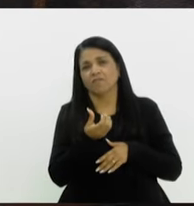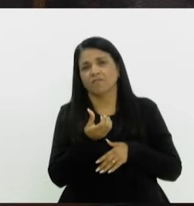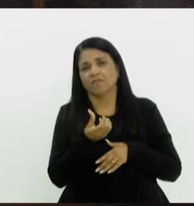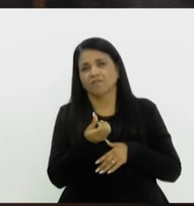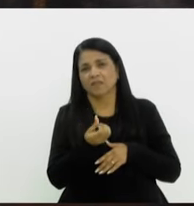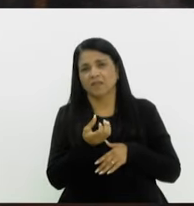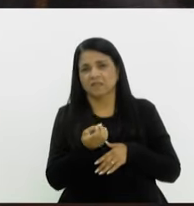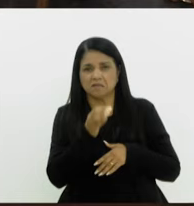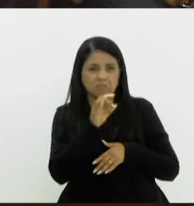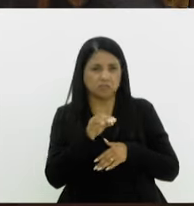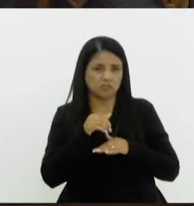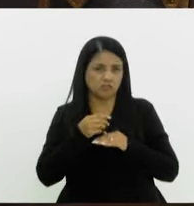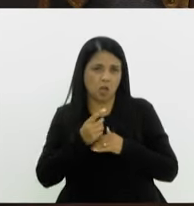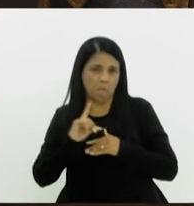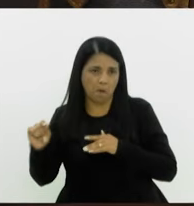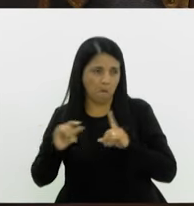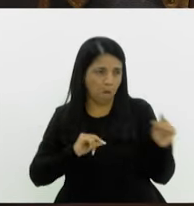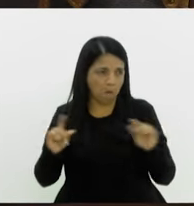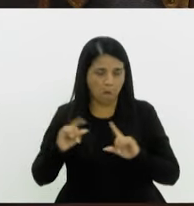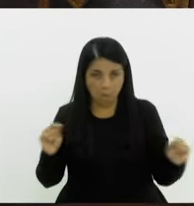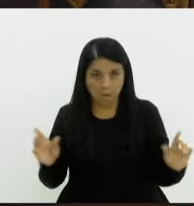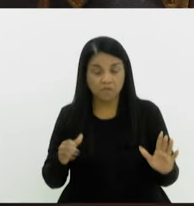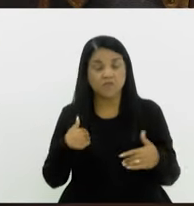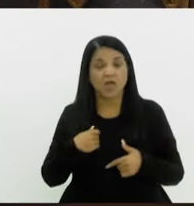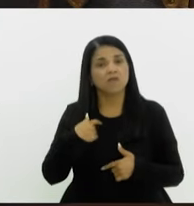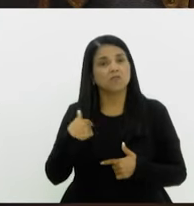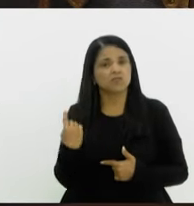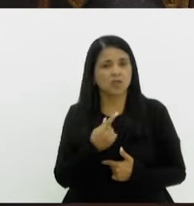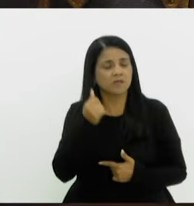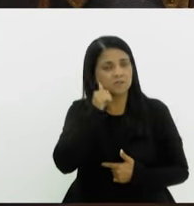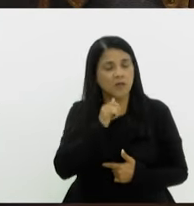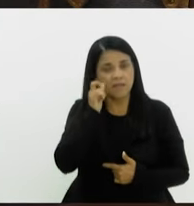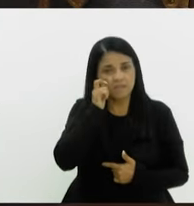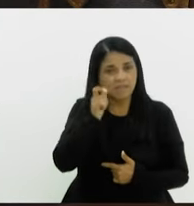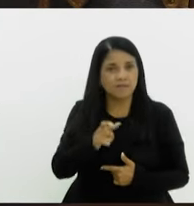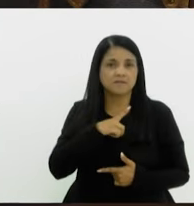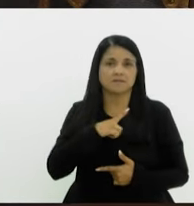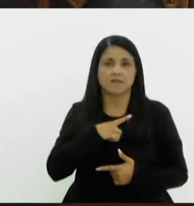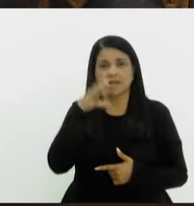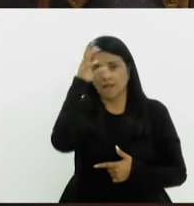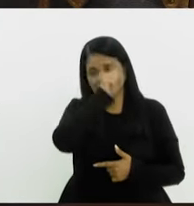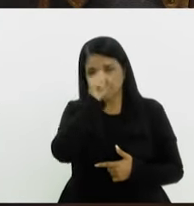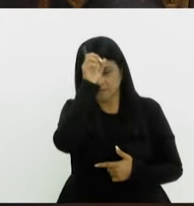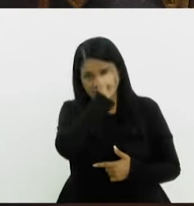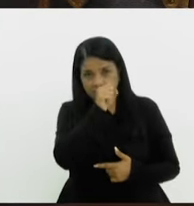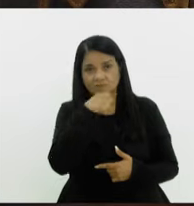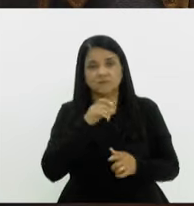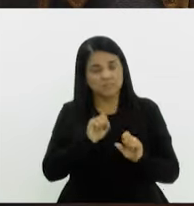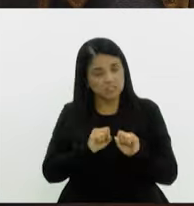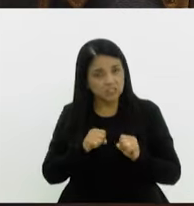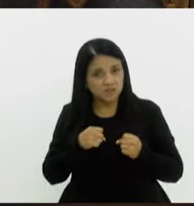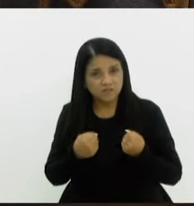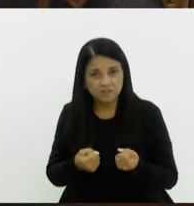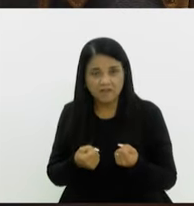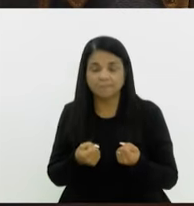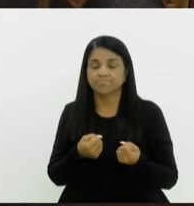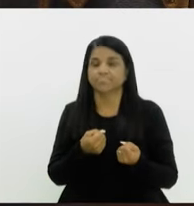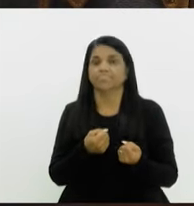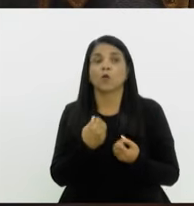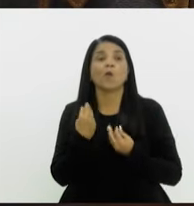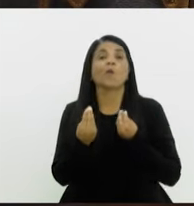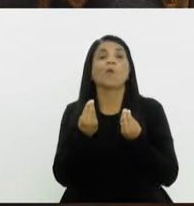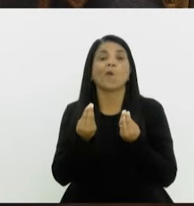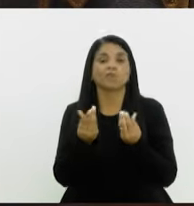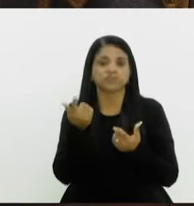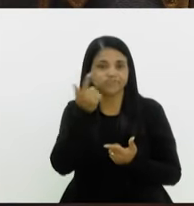porque nós somos interessadas Nós queremos aprender a gente sabe que se a gente não se esforçar a gente não chega a lugar nenhum